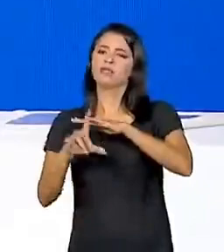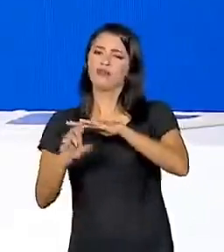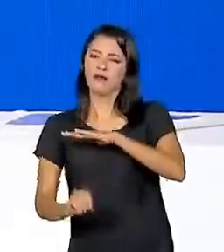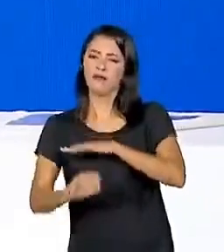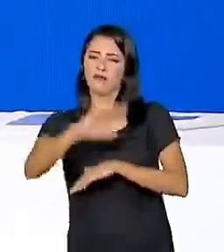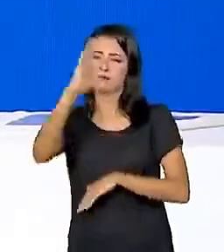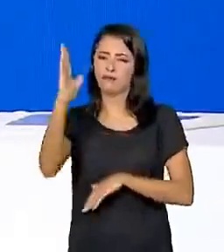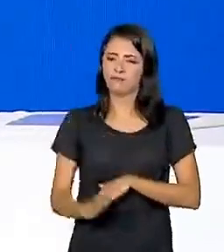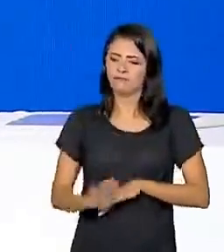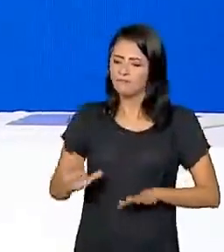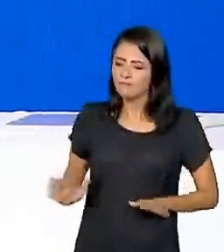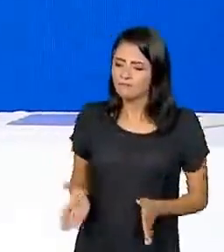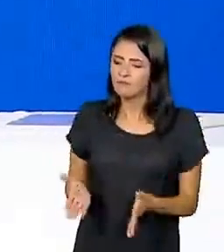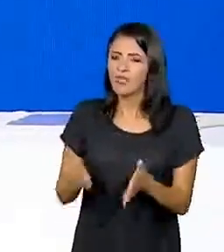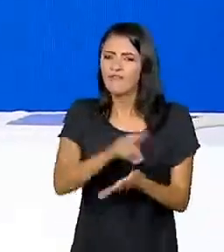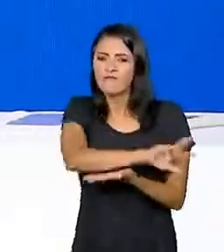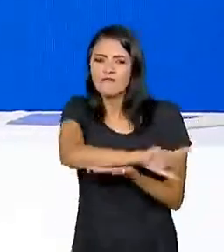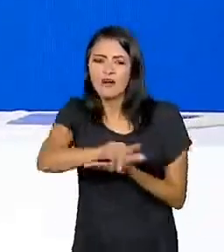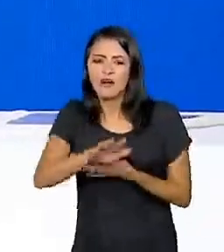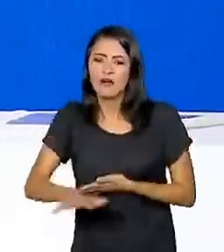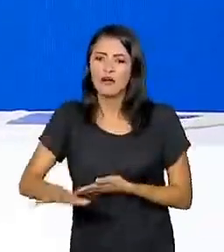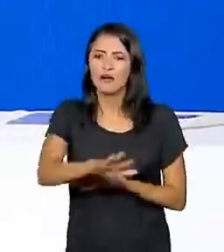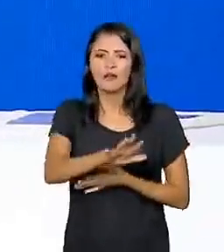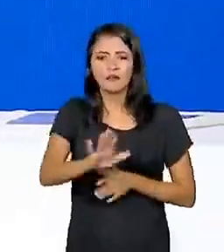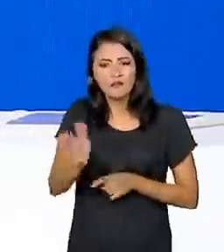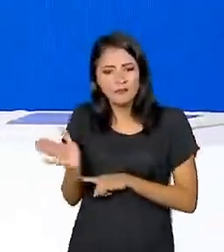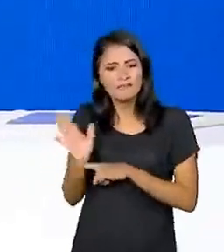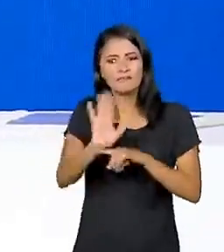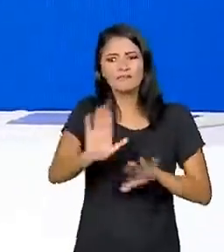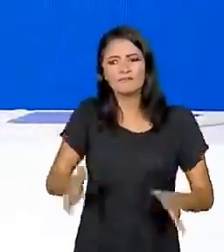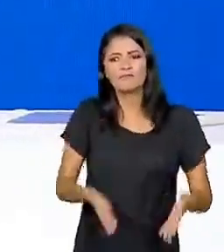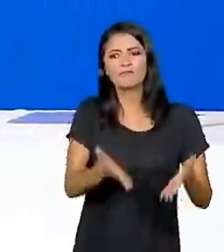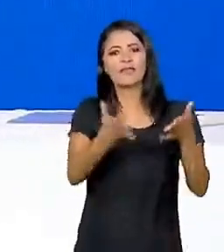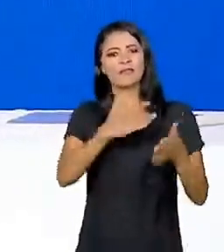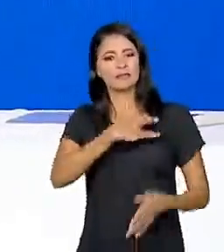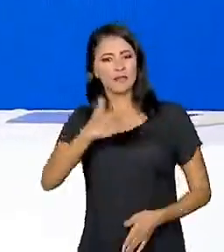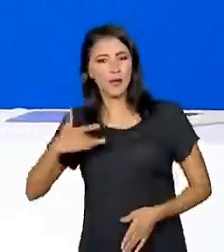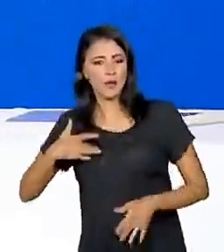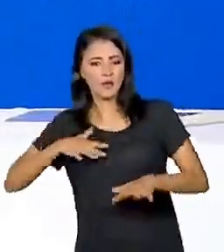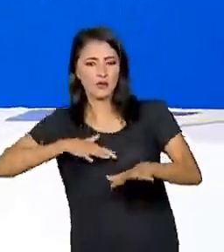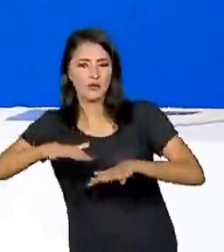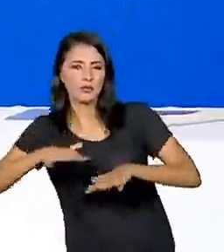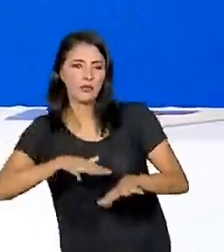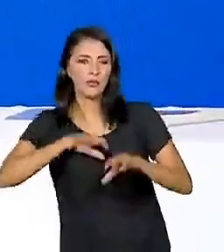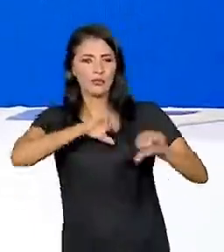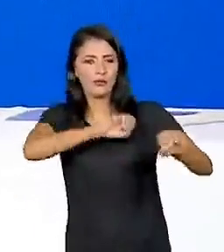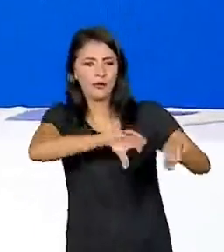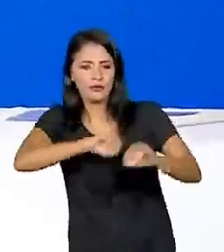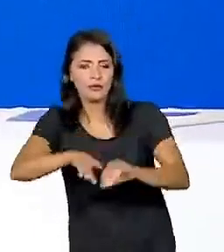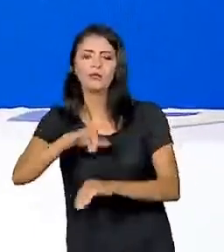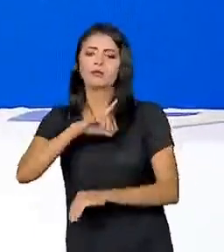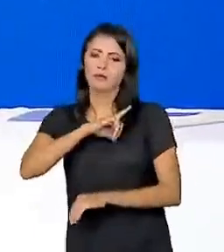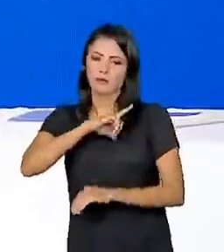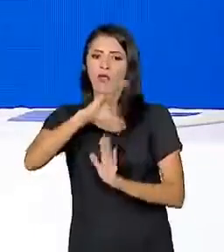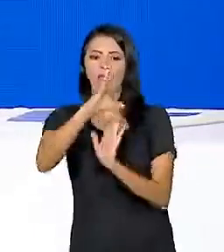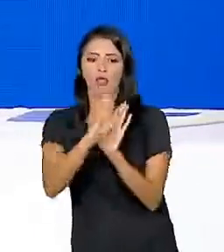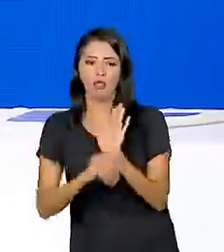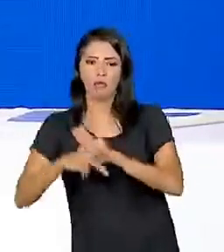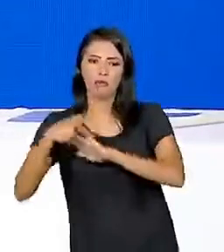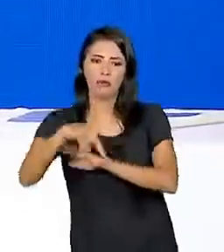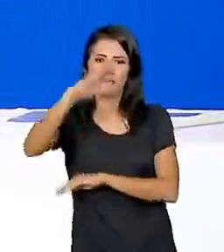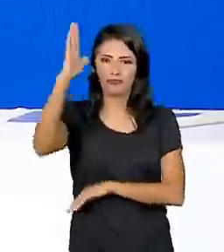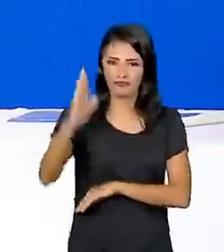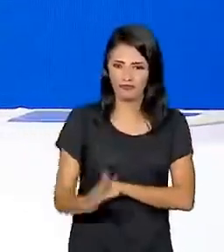cadeias produtivas que vão contribuir, seja na saúde, na infraestrutura, na mobilidade urbana, na educação, tenha conteúdo